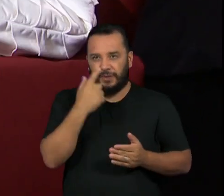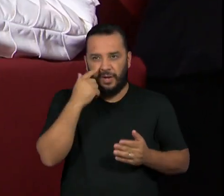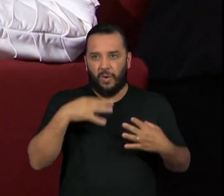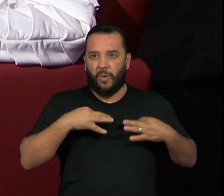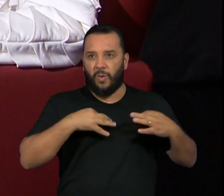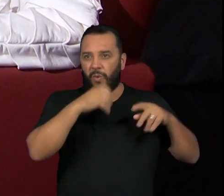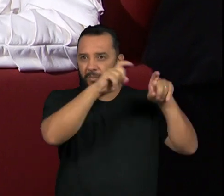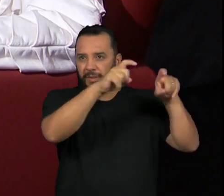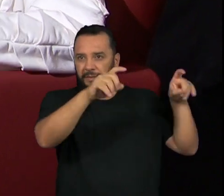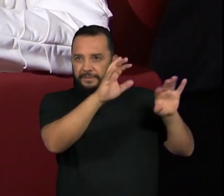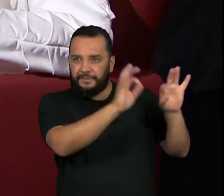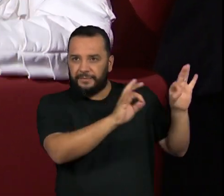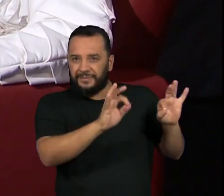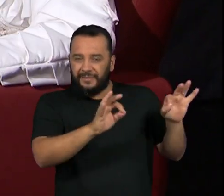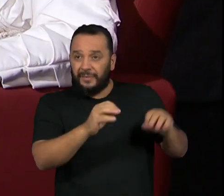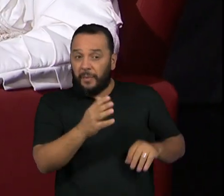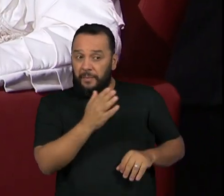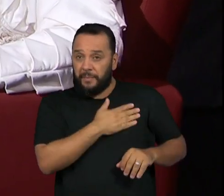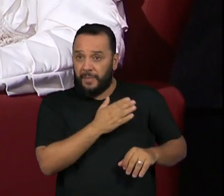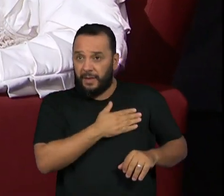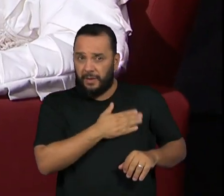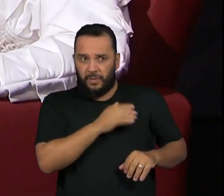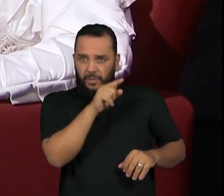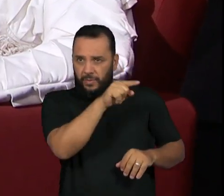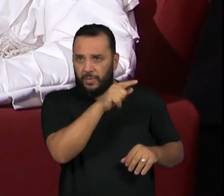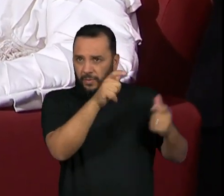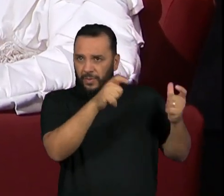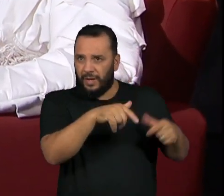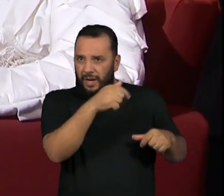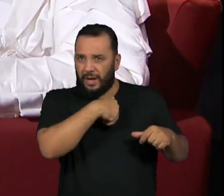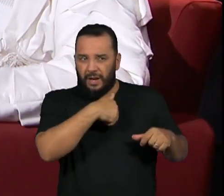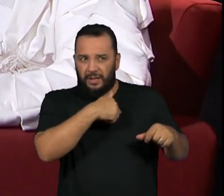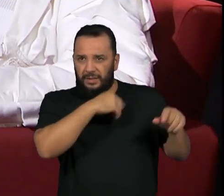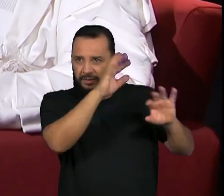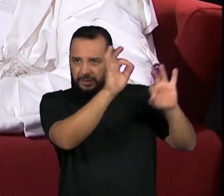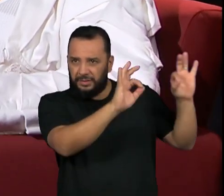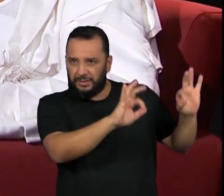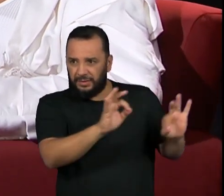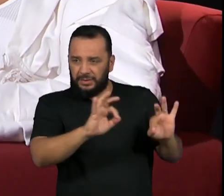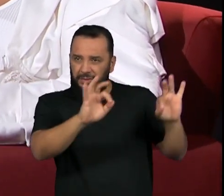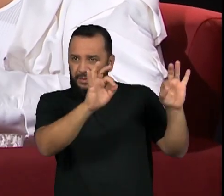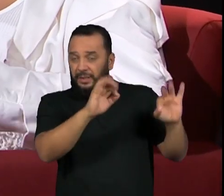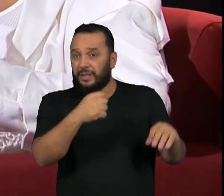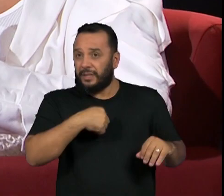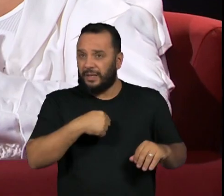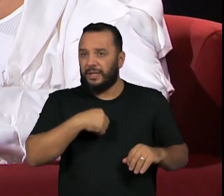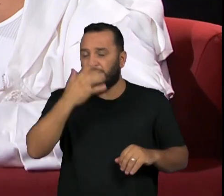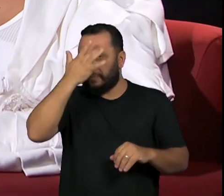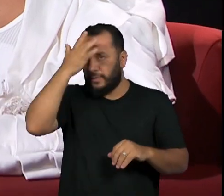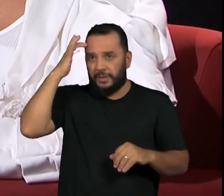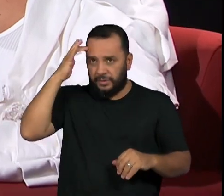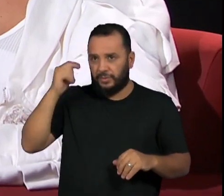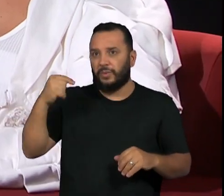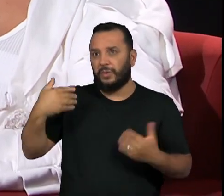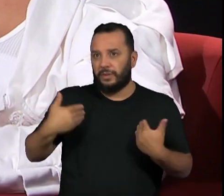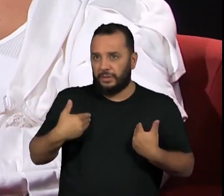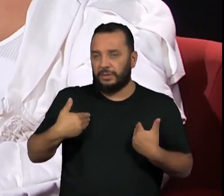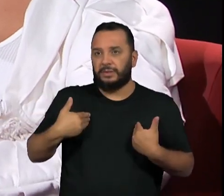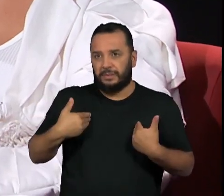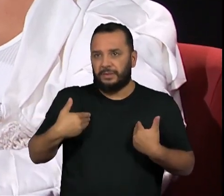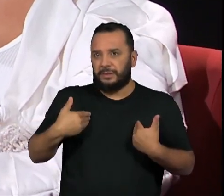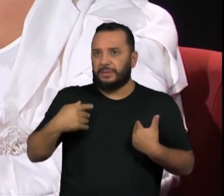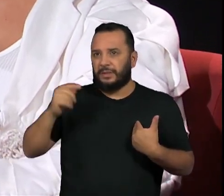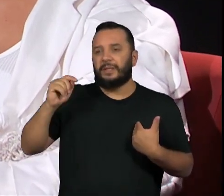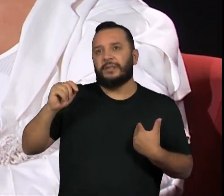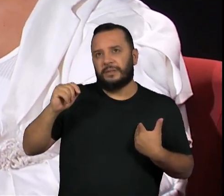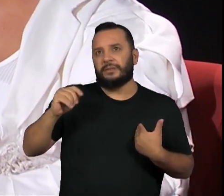começo a criticar o meu lugar de autoridade dentro desse ateliê, compreendendo que mesmo sendo uma pessoa com a minha posicionalidade, que é o que se